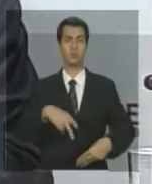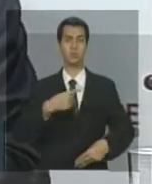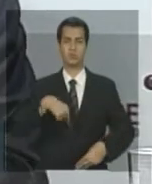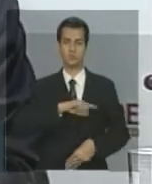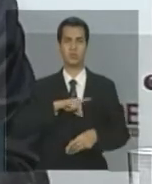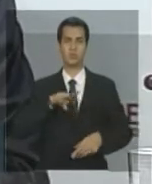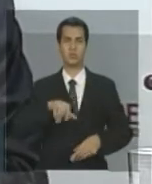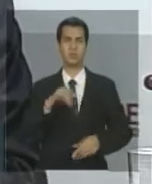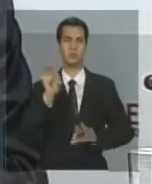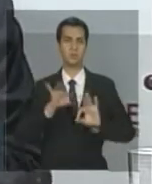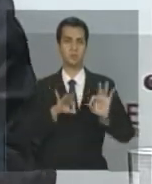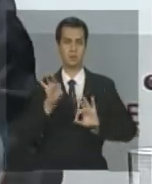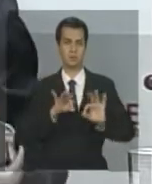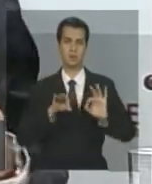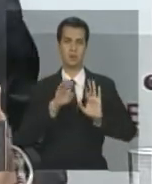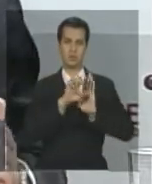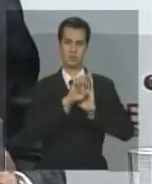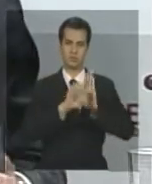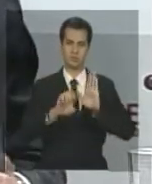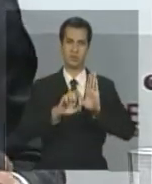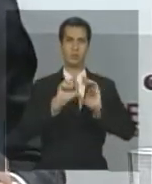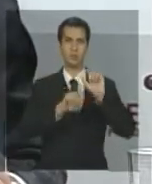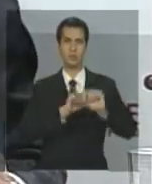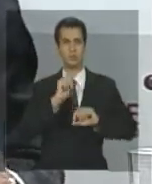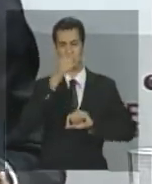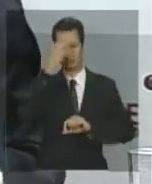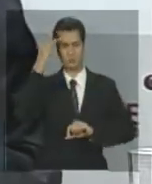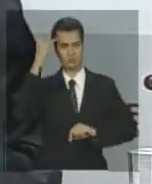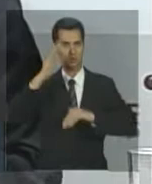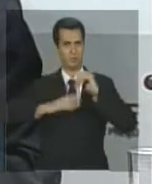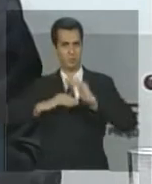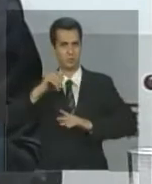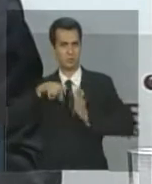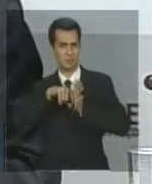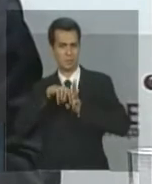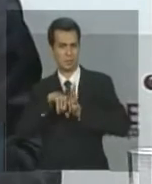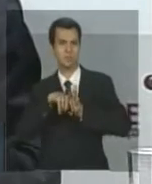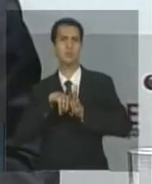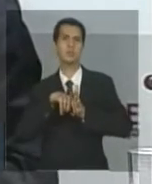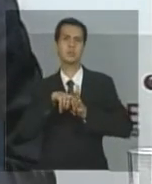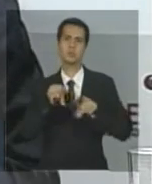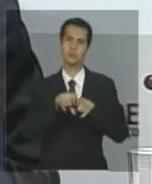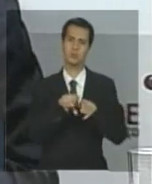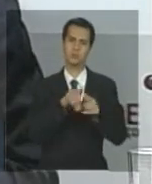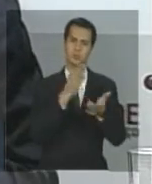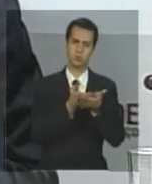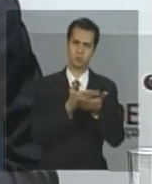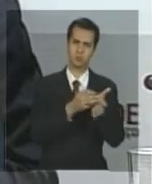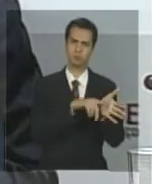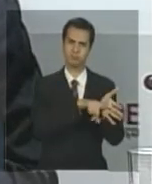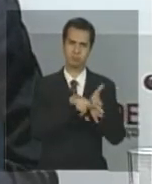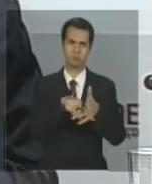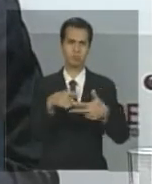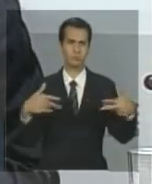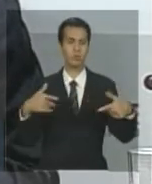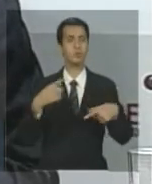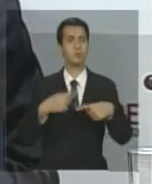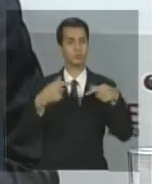para financiar pesquisadores e estudos nesse sentido, para que tenhamos centros brasileiros que